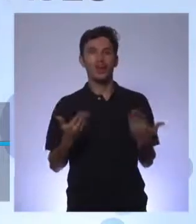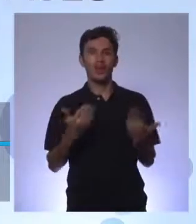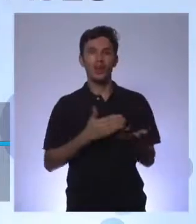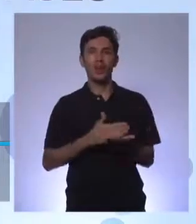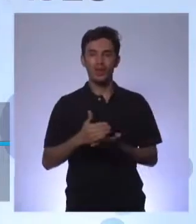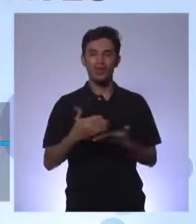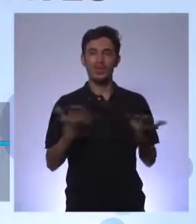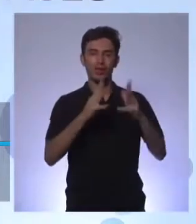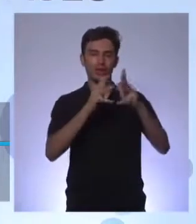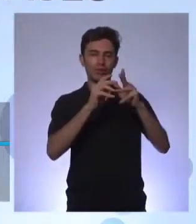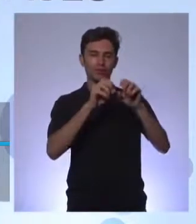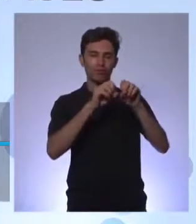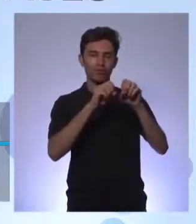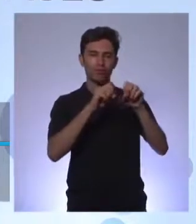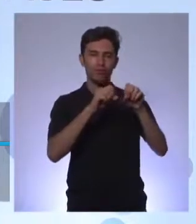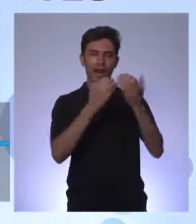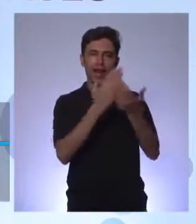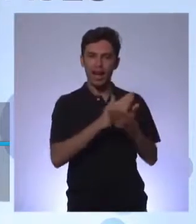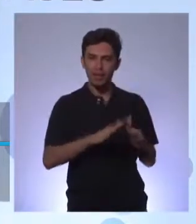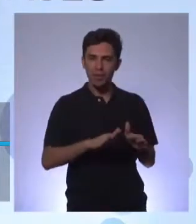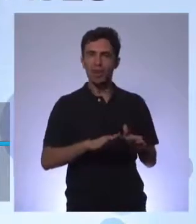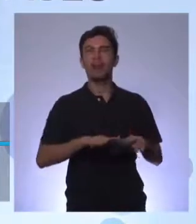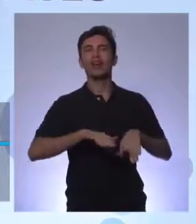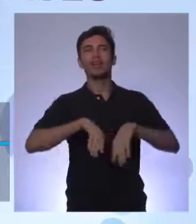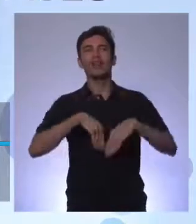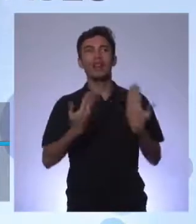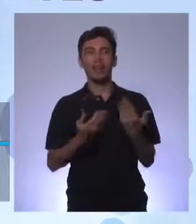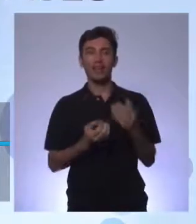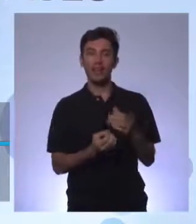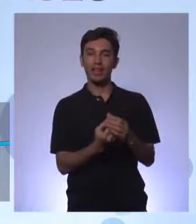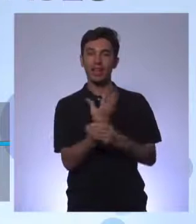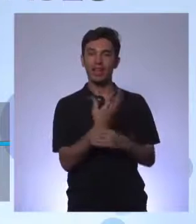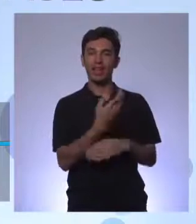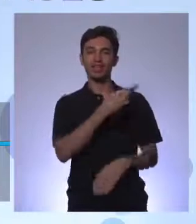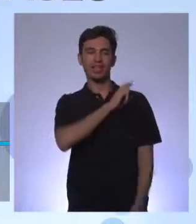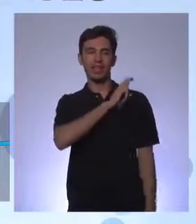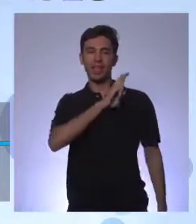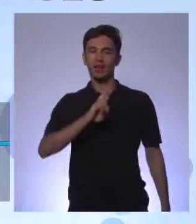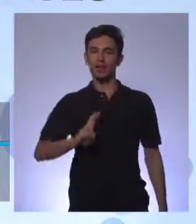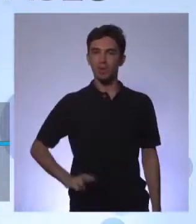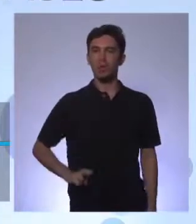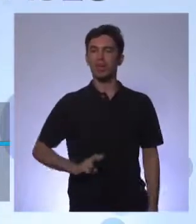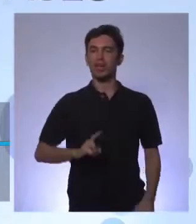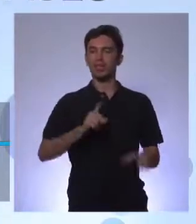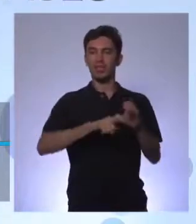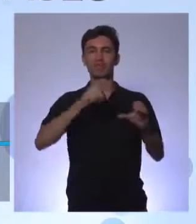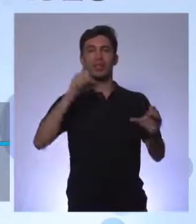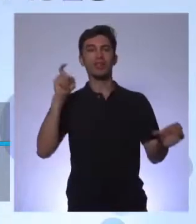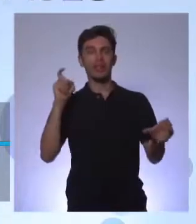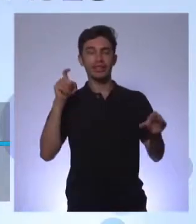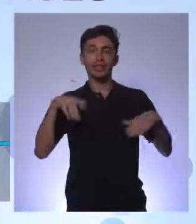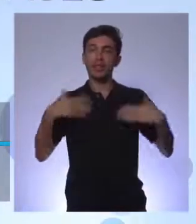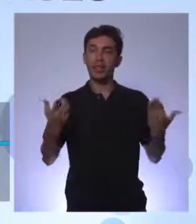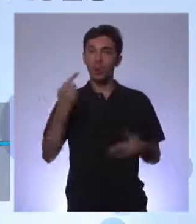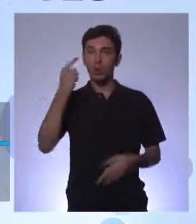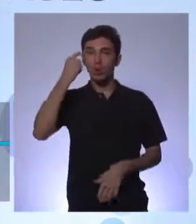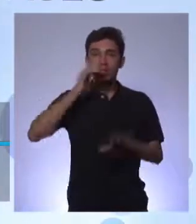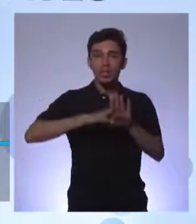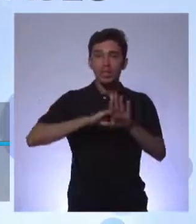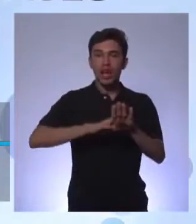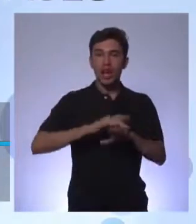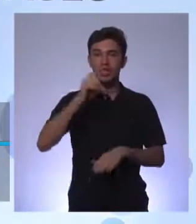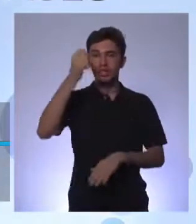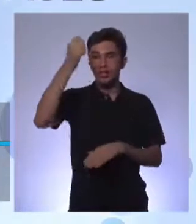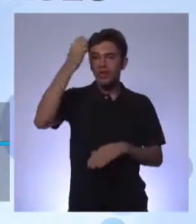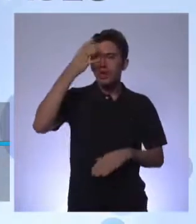se desfragmentar e começam a surgir repúblicas independentes. Então, os ideais iluministas